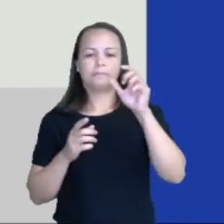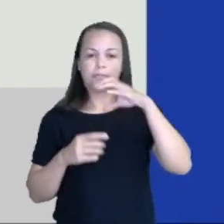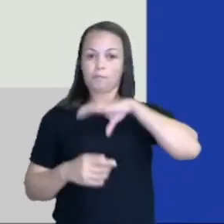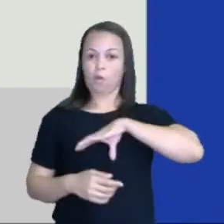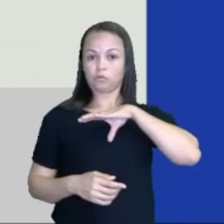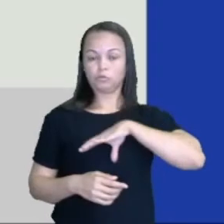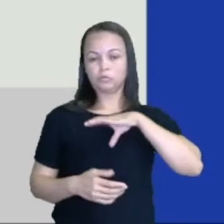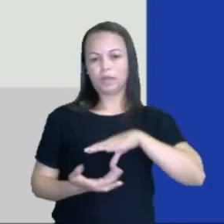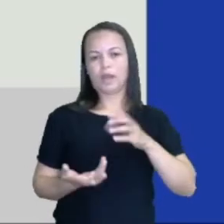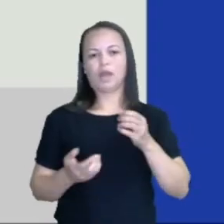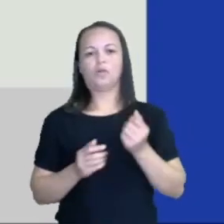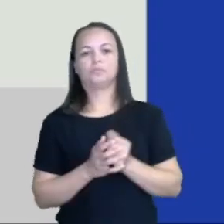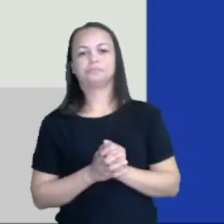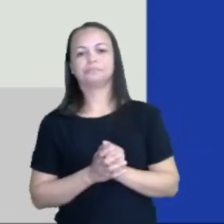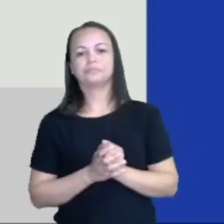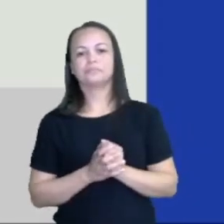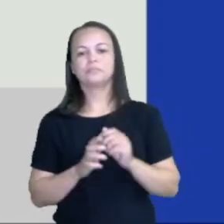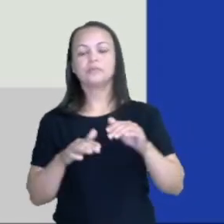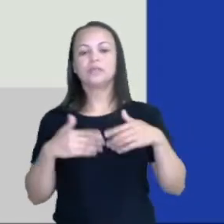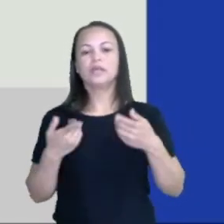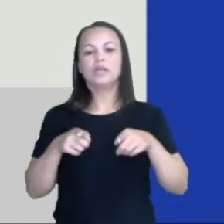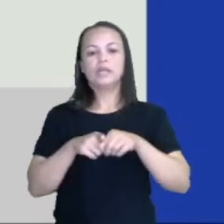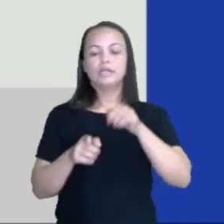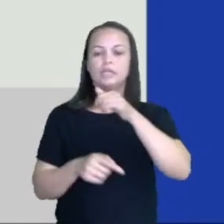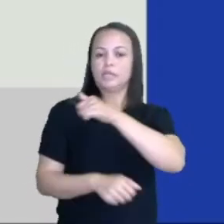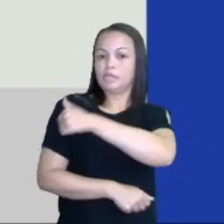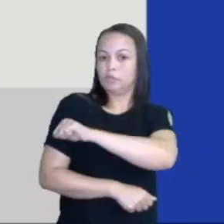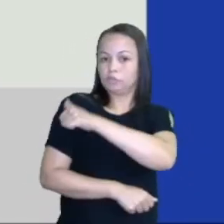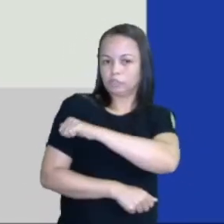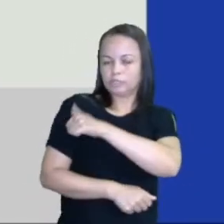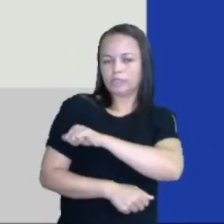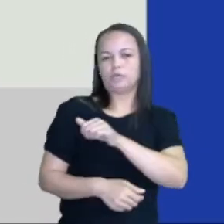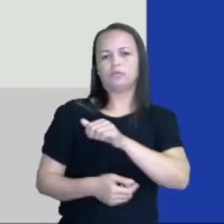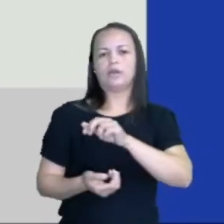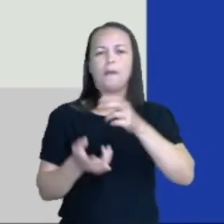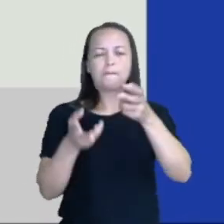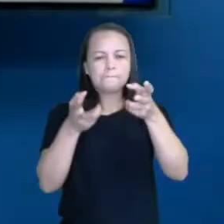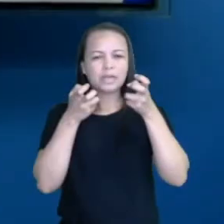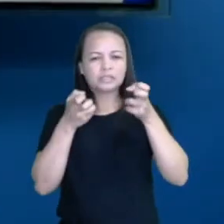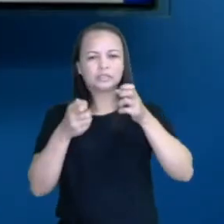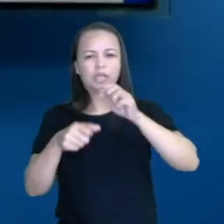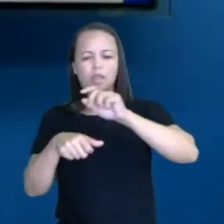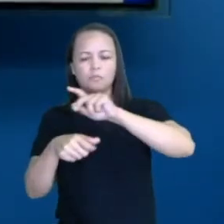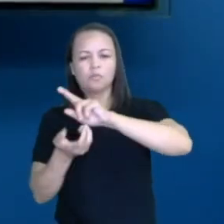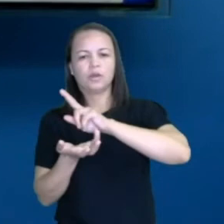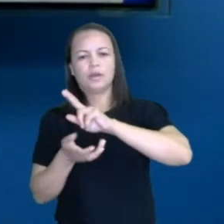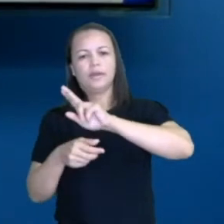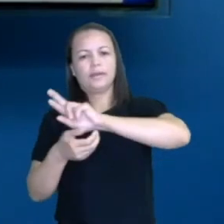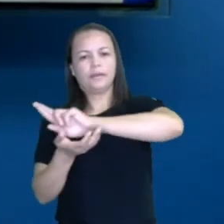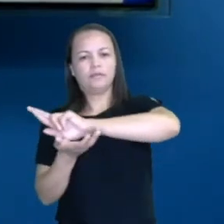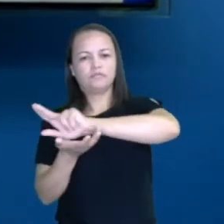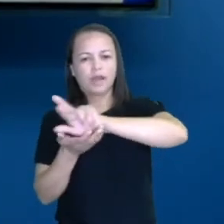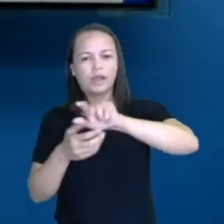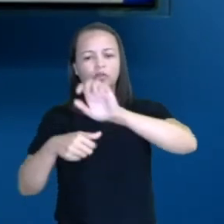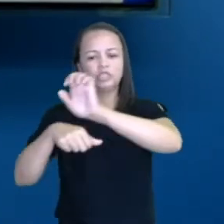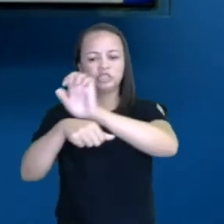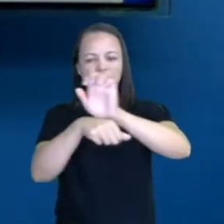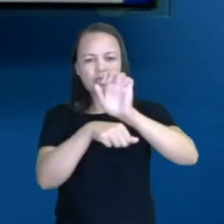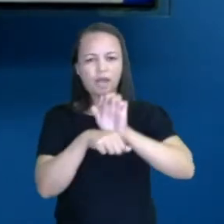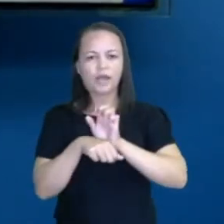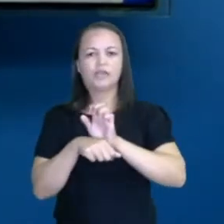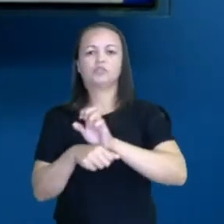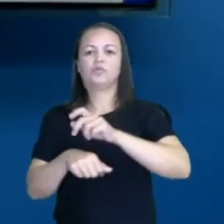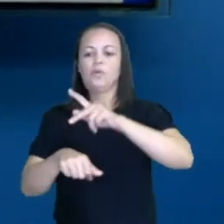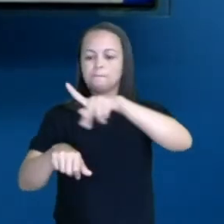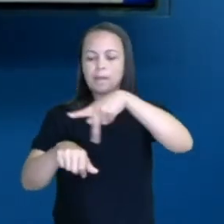Portugal, carcaça ou cacete. Rio de Janeiro, pão de sal. Percebam, é o mesmo alimento. Mas quando